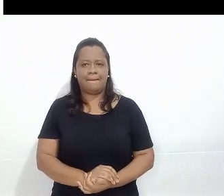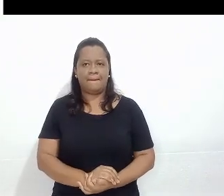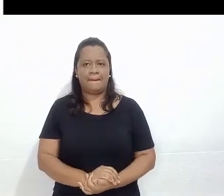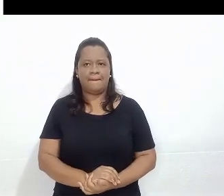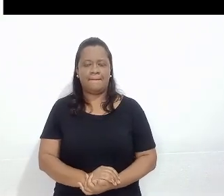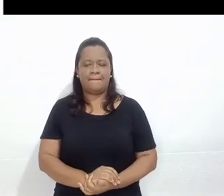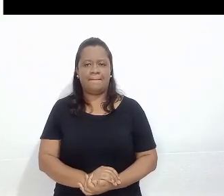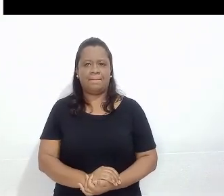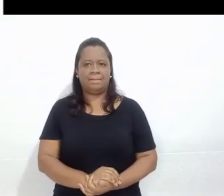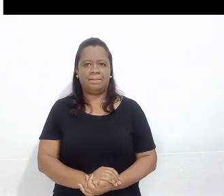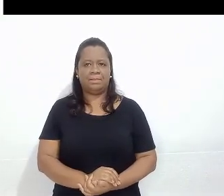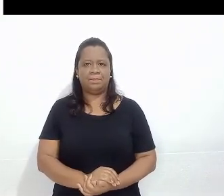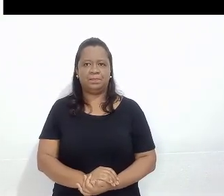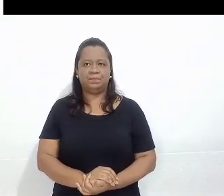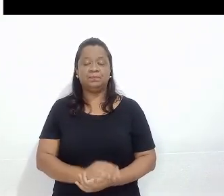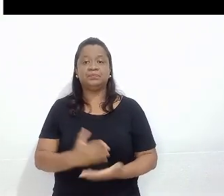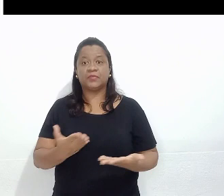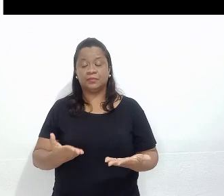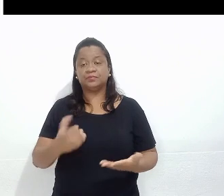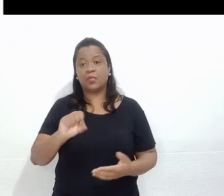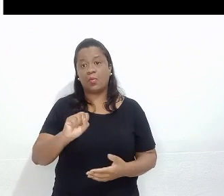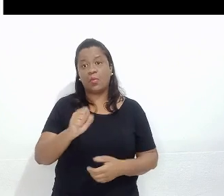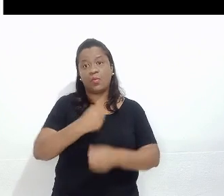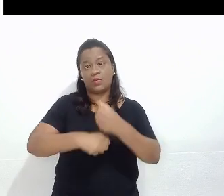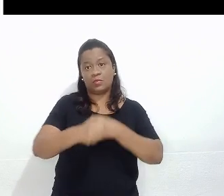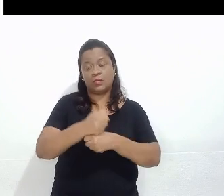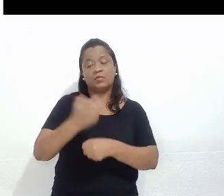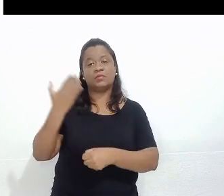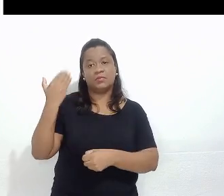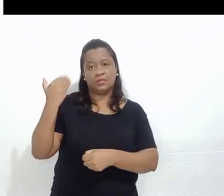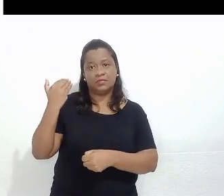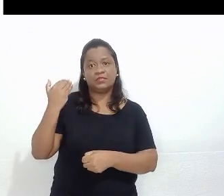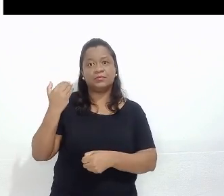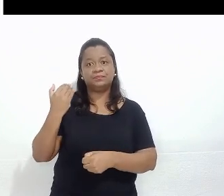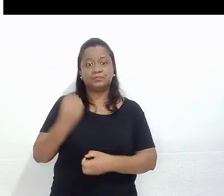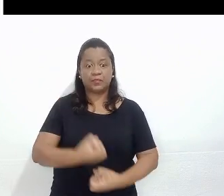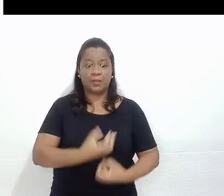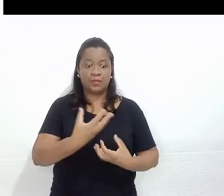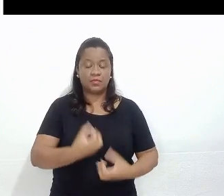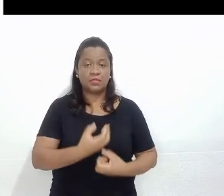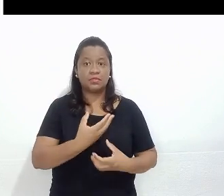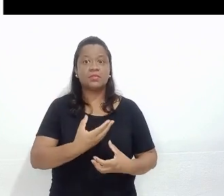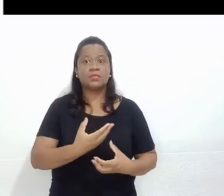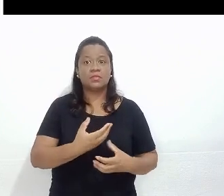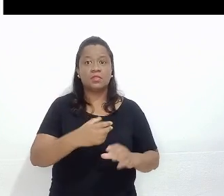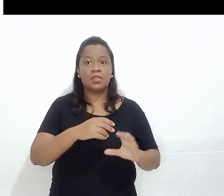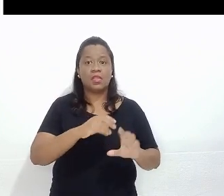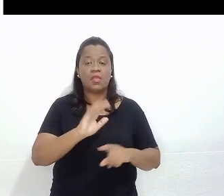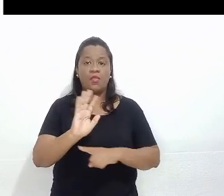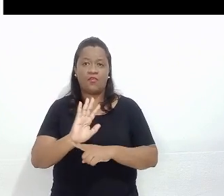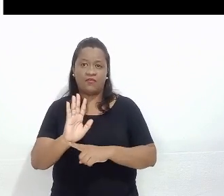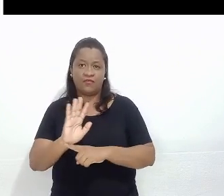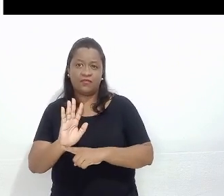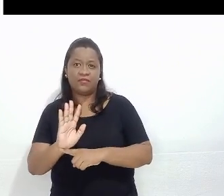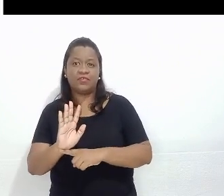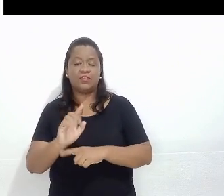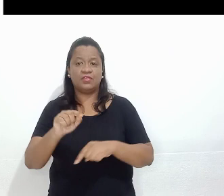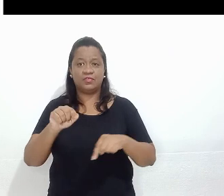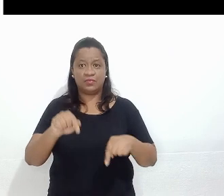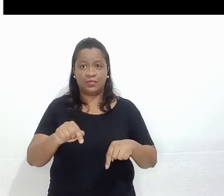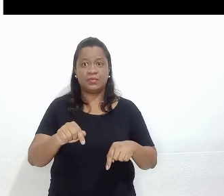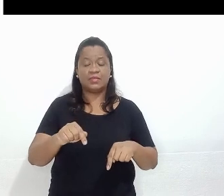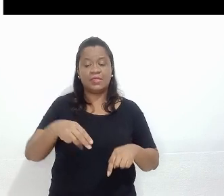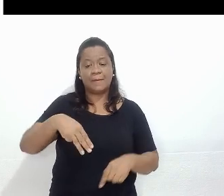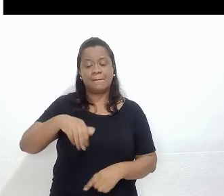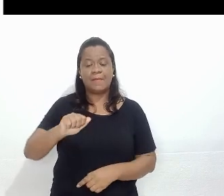A gente, há uns 2 anos atrás, produziu um videoclipe de uma drag queen aqui de Macaé. E é